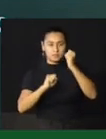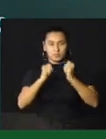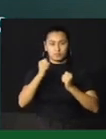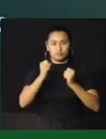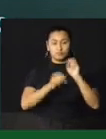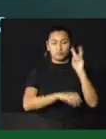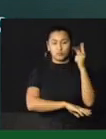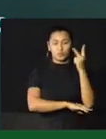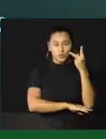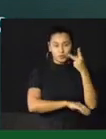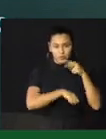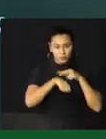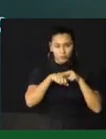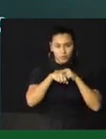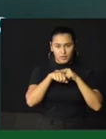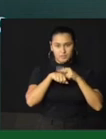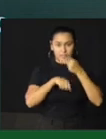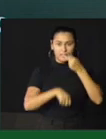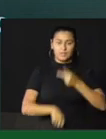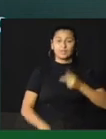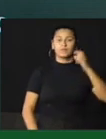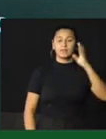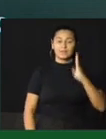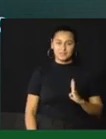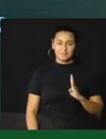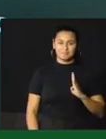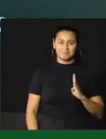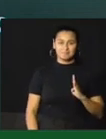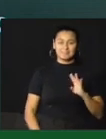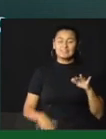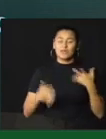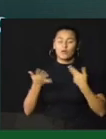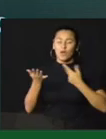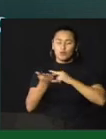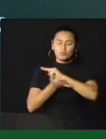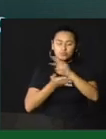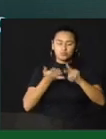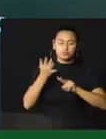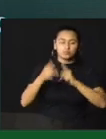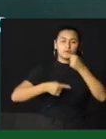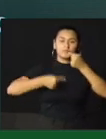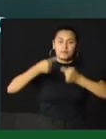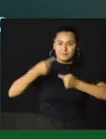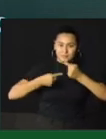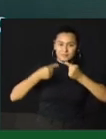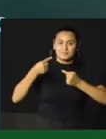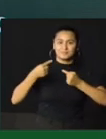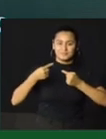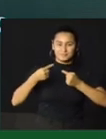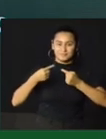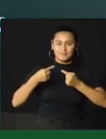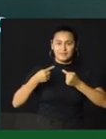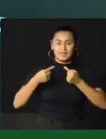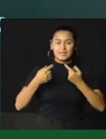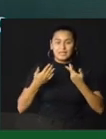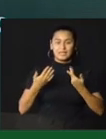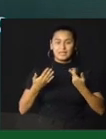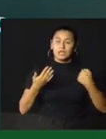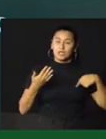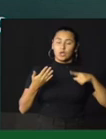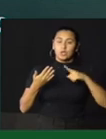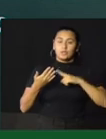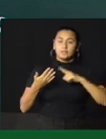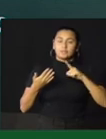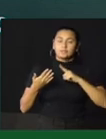do hidrogênio Verde no Brasil são muitos desafios a gente eh eh tem